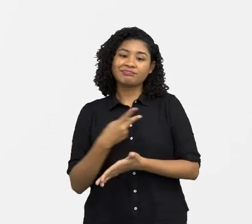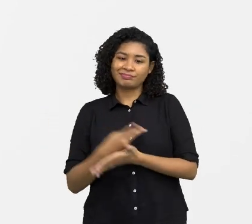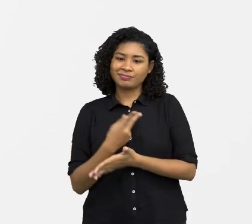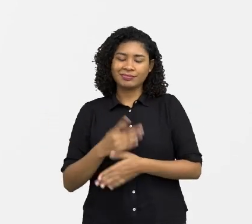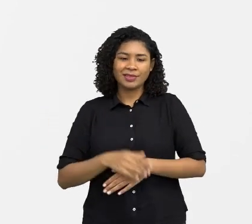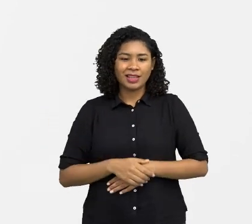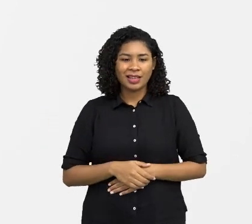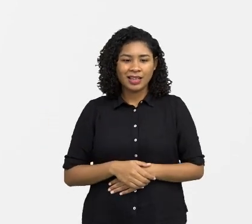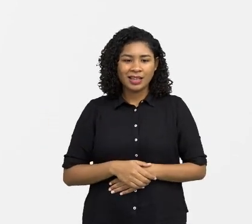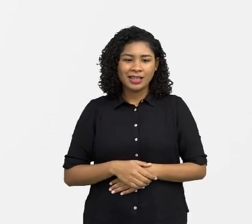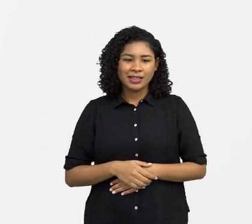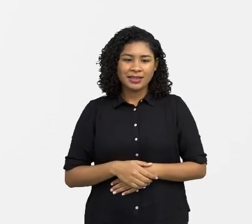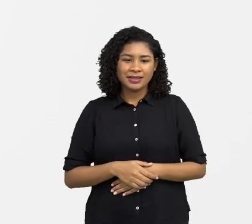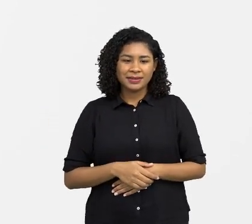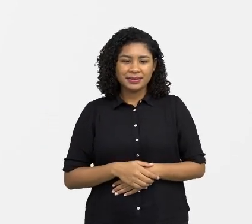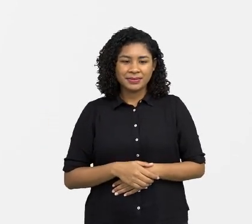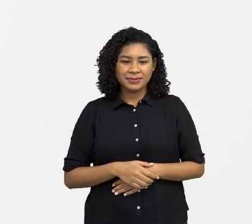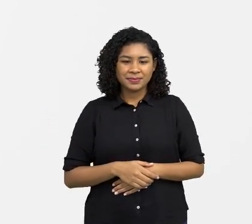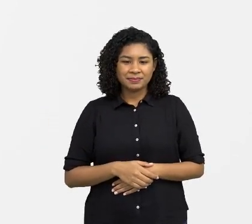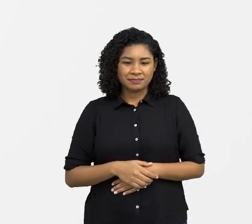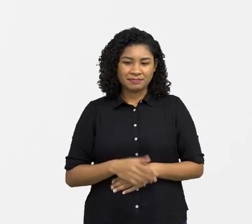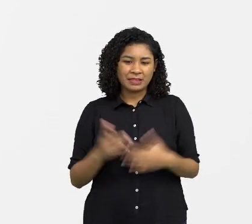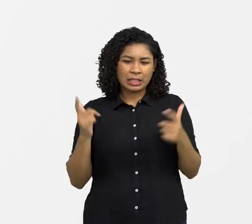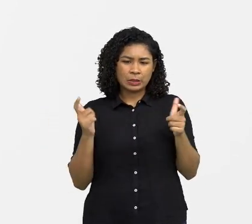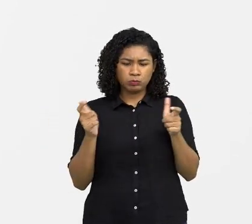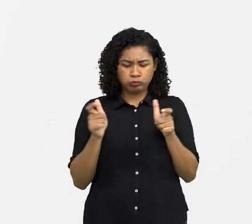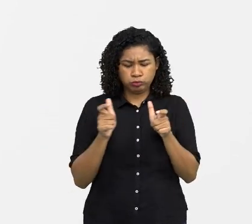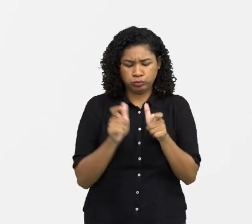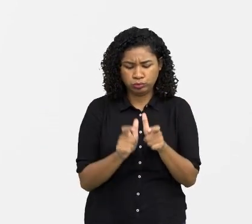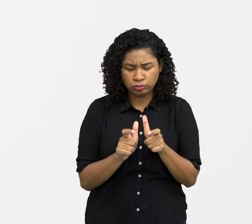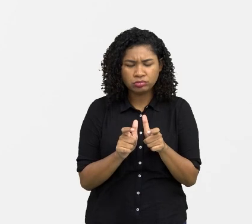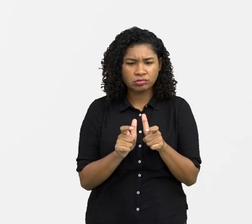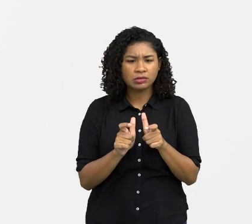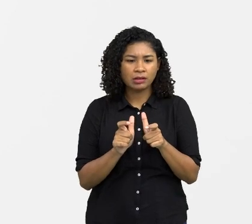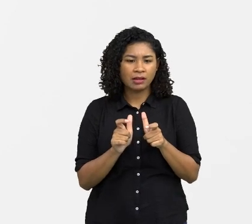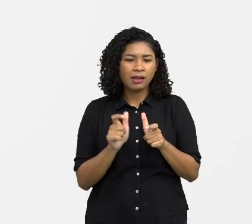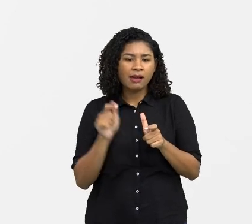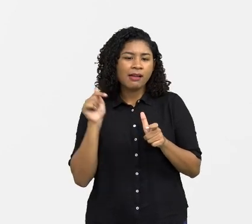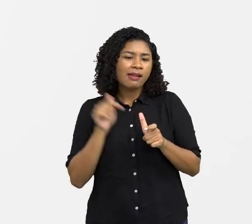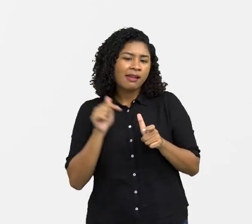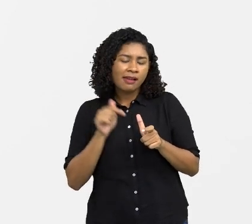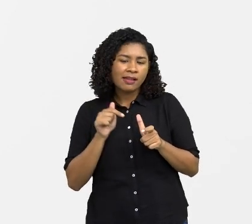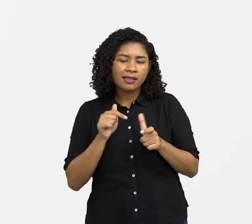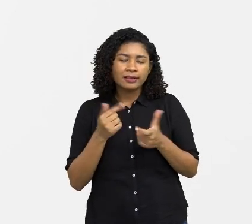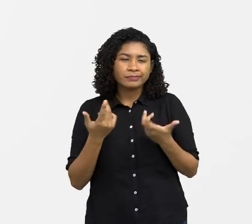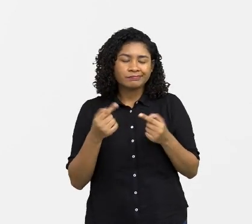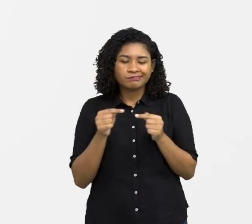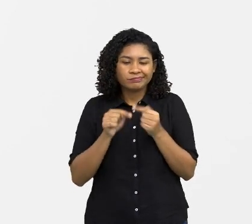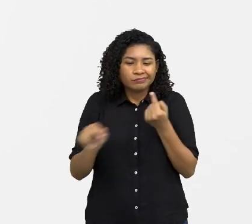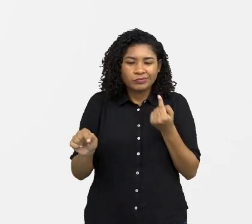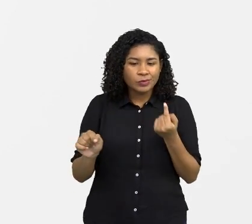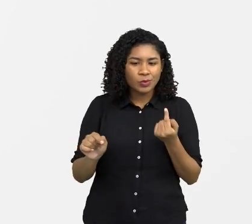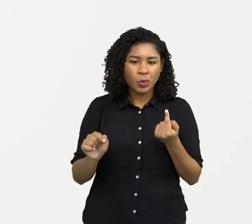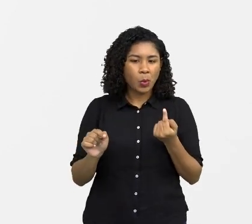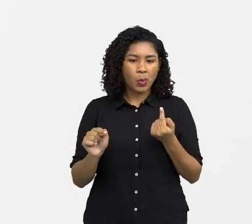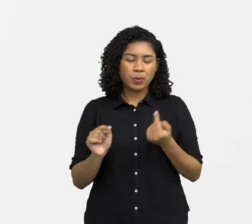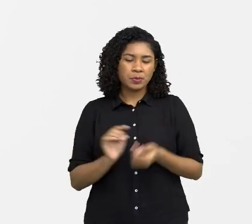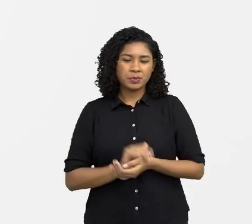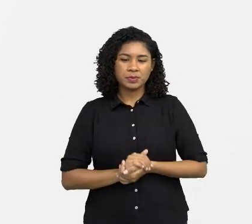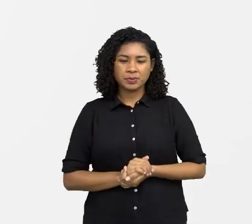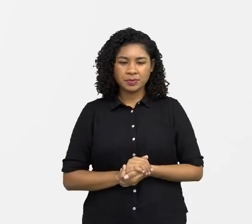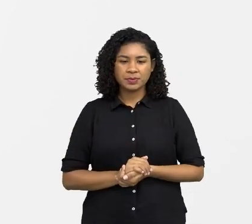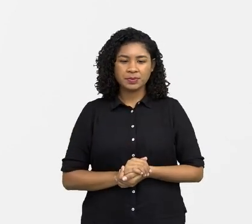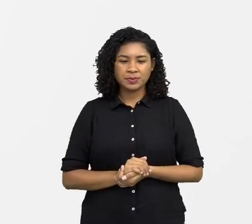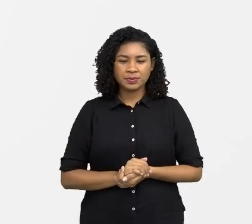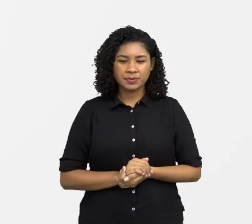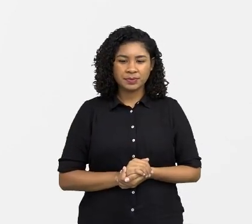está... Essa diminuição do mundo que nós verificamos, ela não está relacionada diretamente,